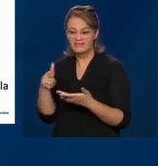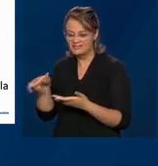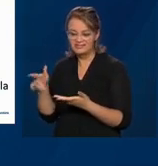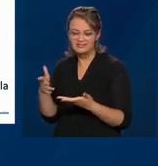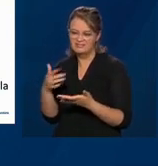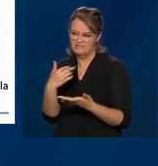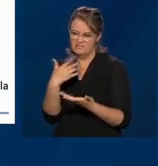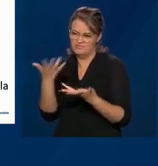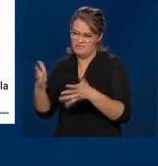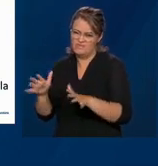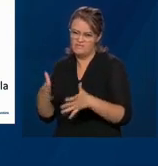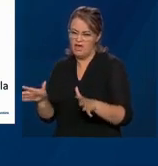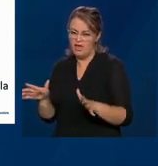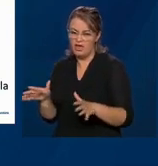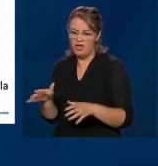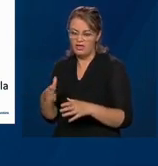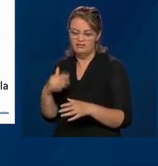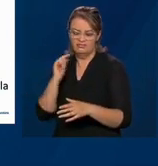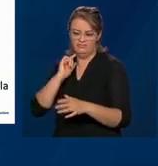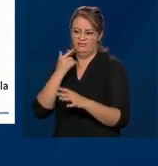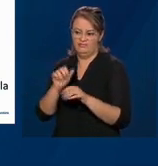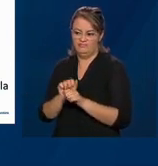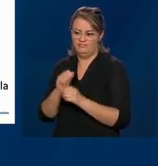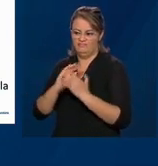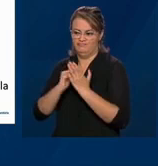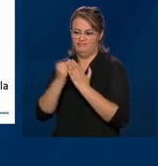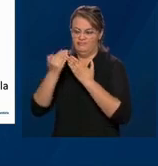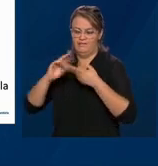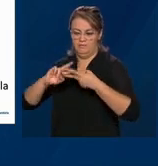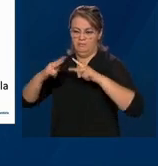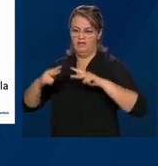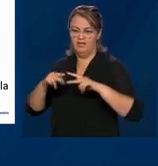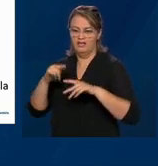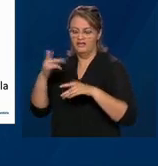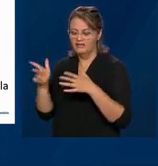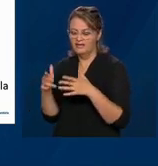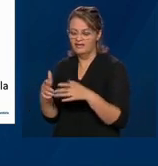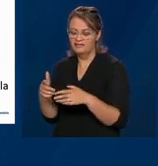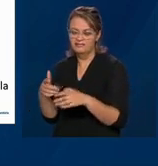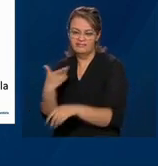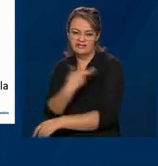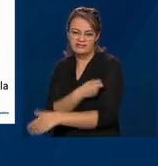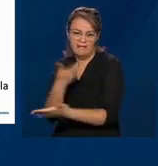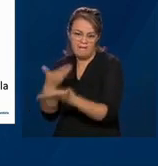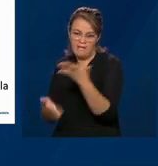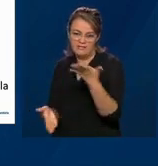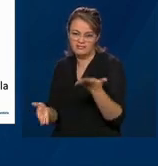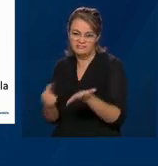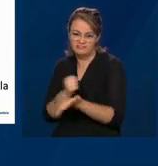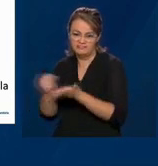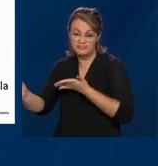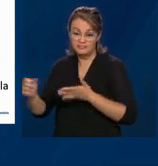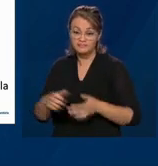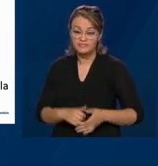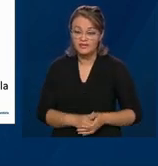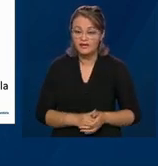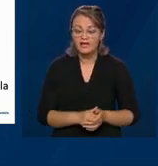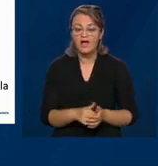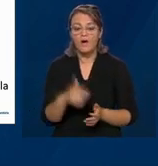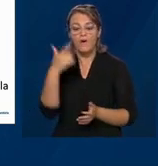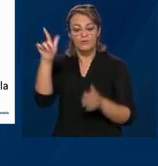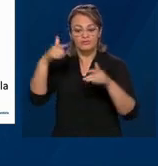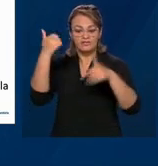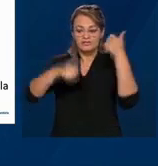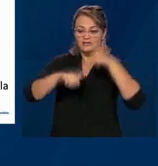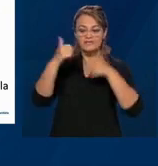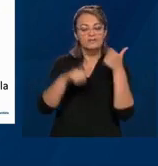desejadas durante a inoculação, mas também produtos que possam degradar a vacina. E, por último, nós avaliamos também o que a gente